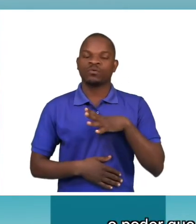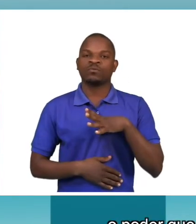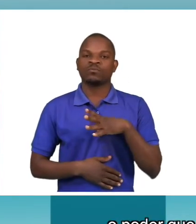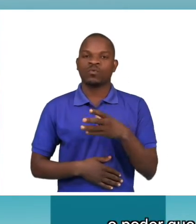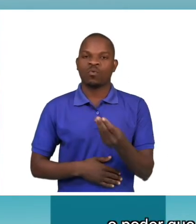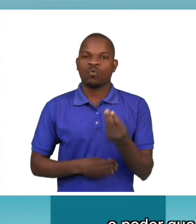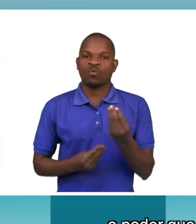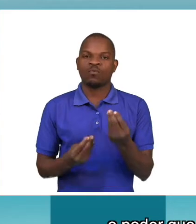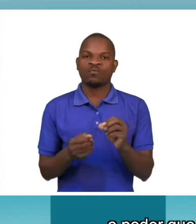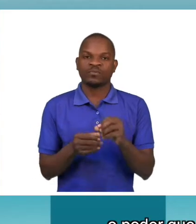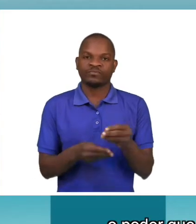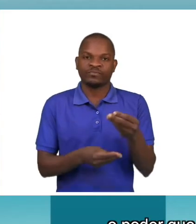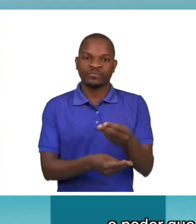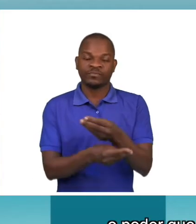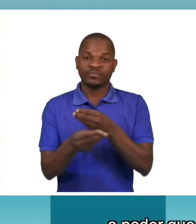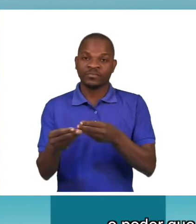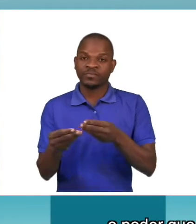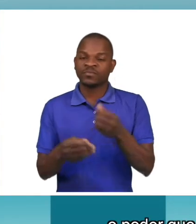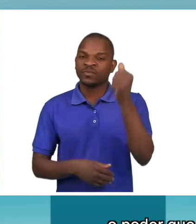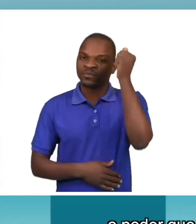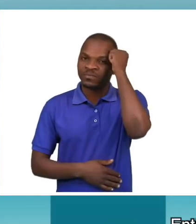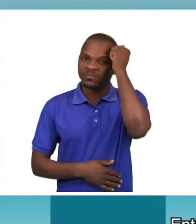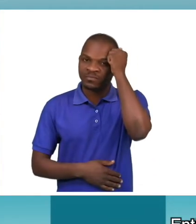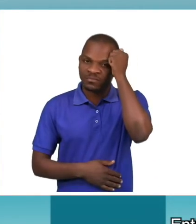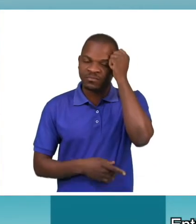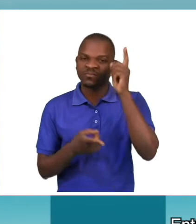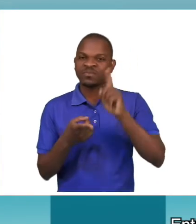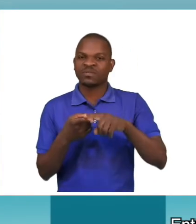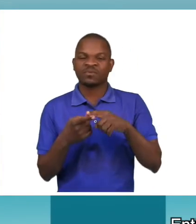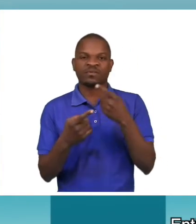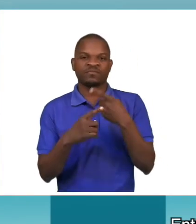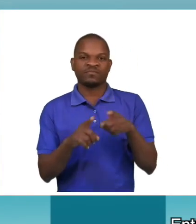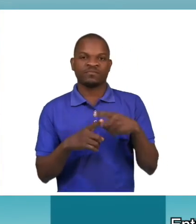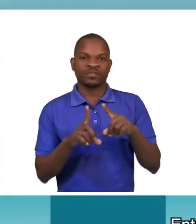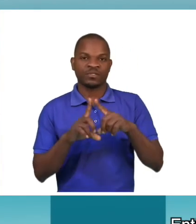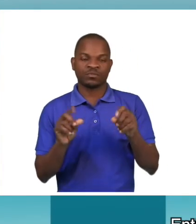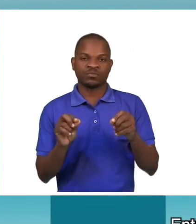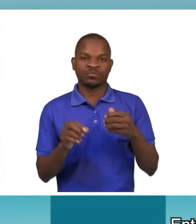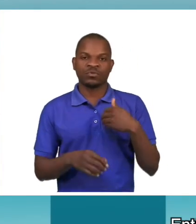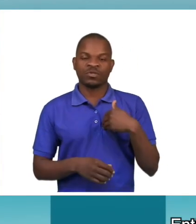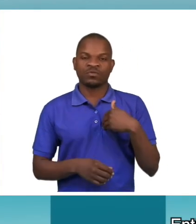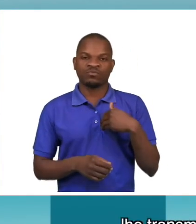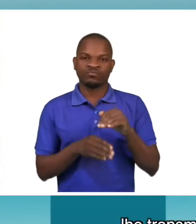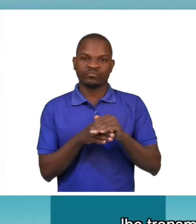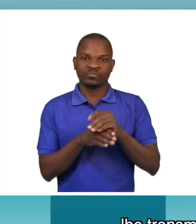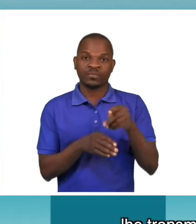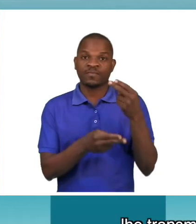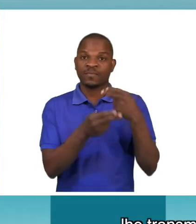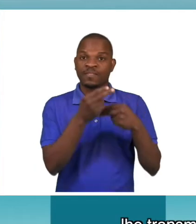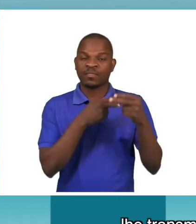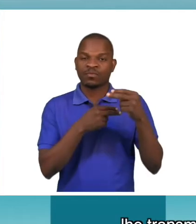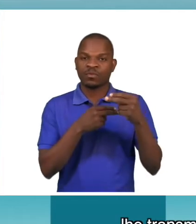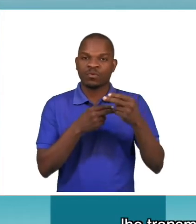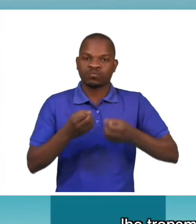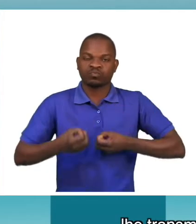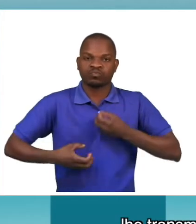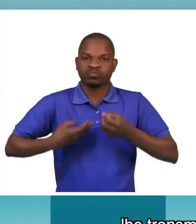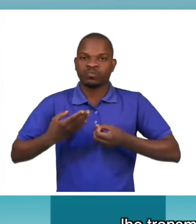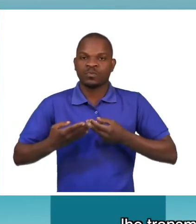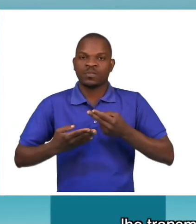conhecimentos lições valores então ele com 4 anos eu utilizei a história para lhe transmitir